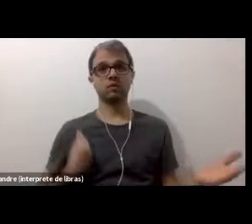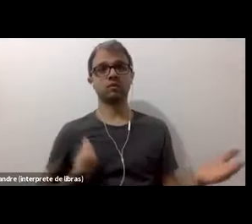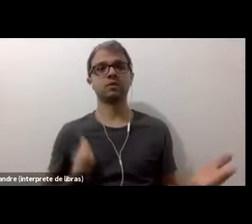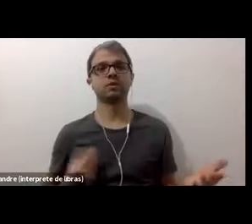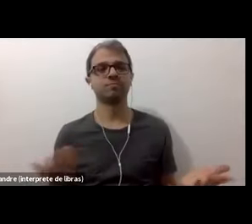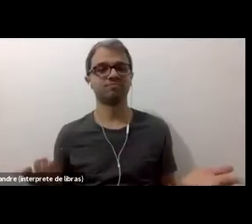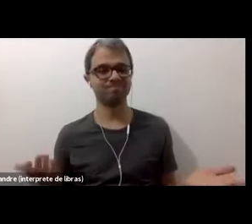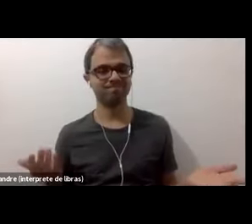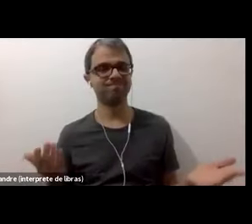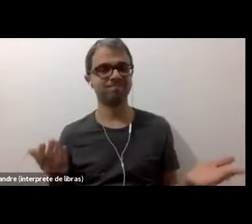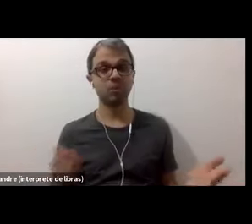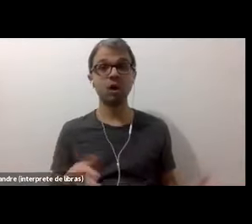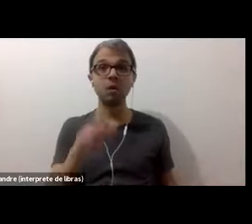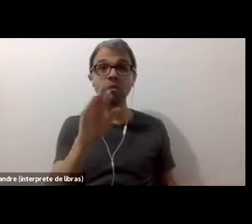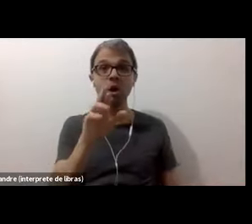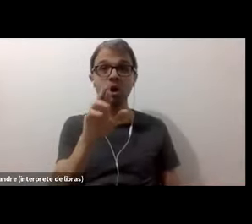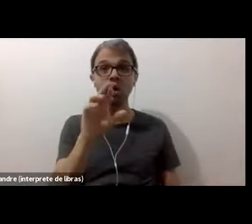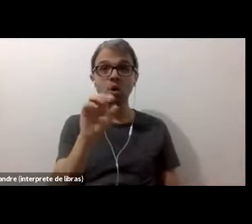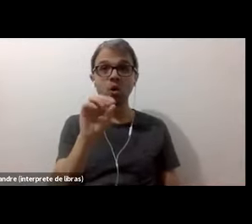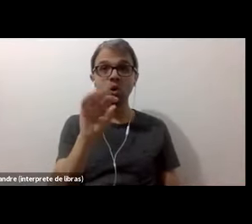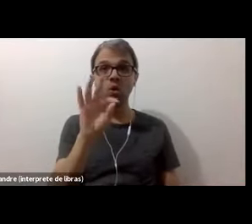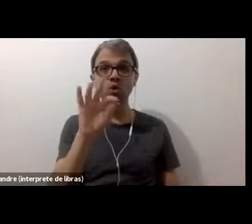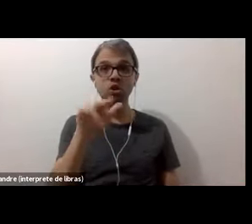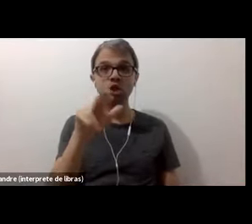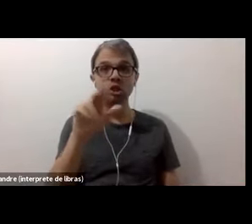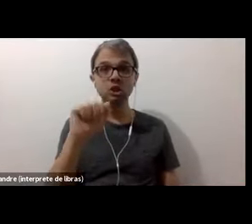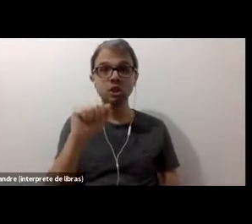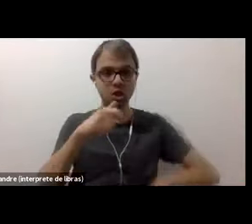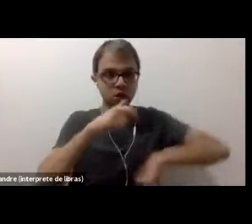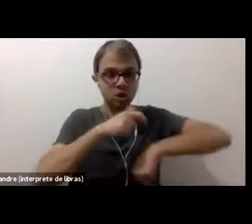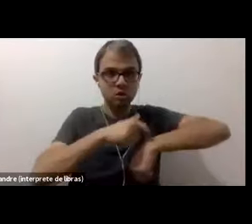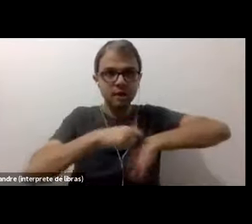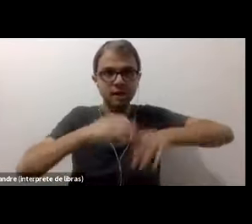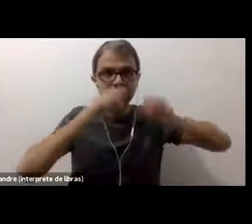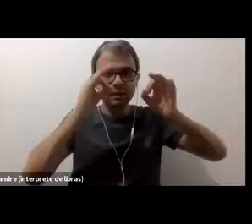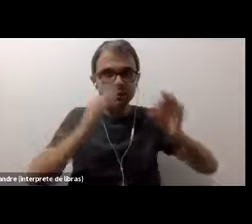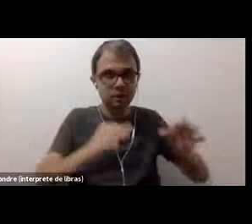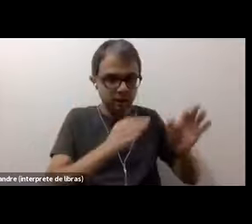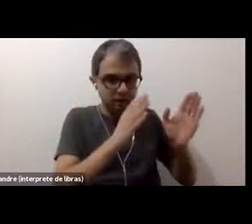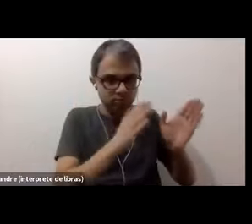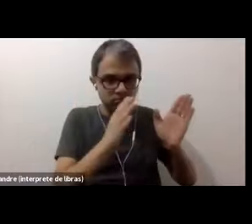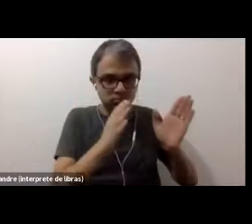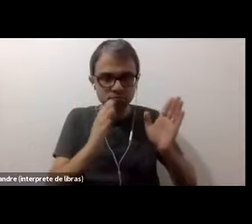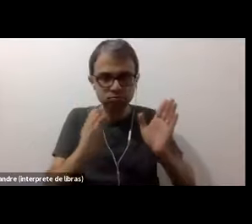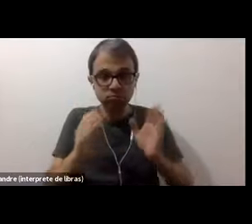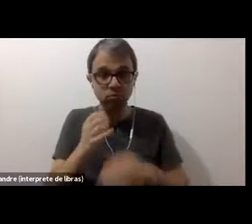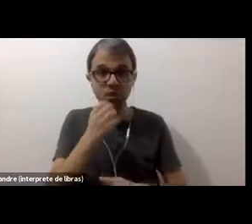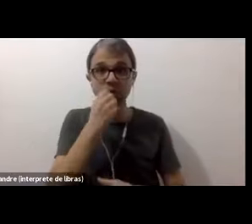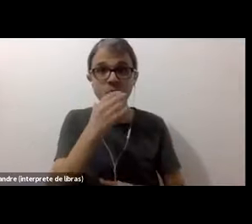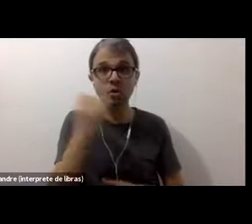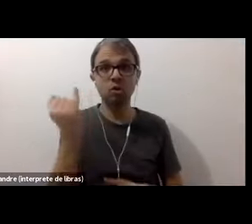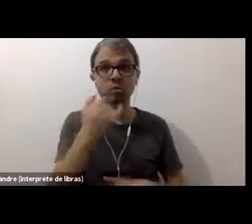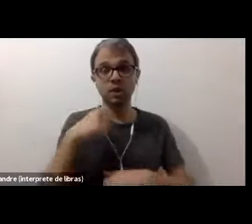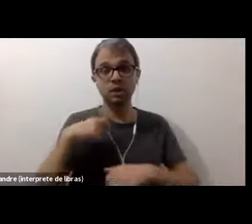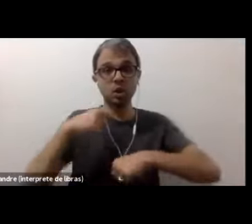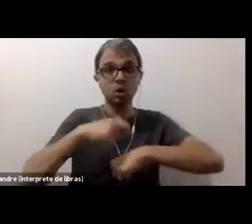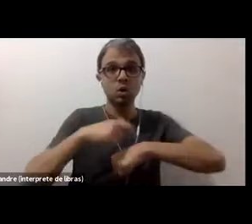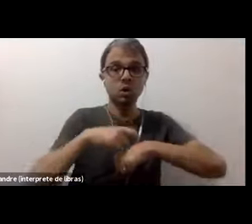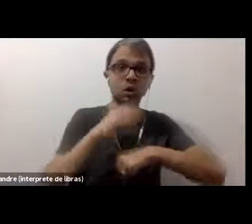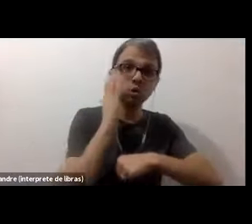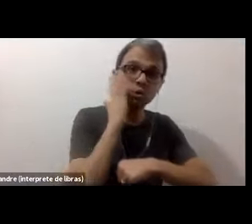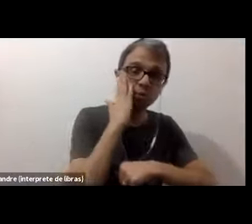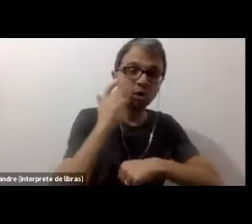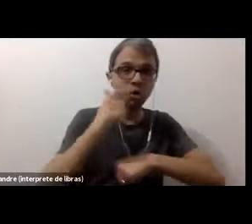rotina organiza, né? Ela tem um horário para dormir, ela tem um horário para fazer as refeições, tem o horário das aulas